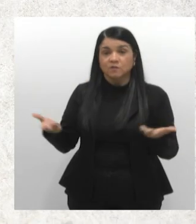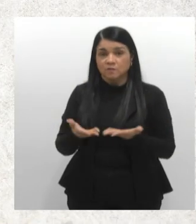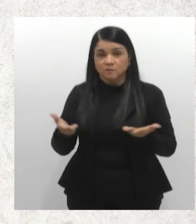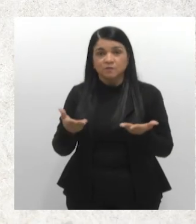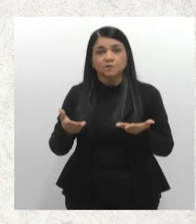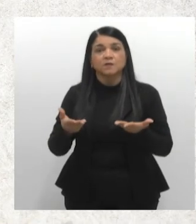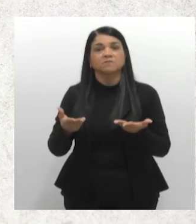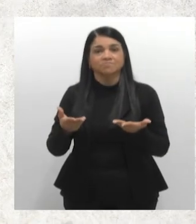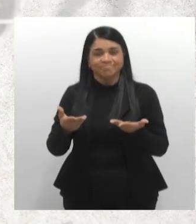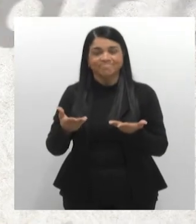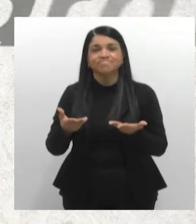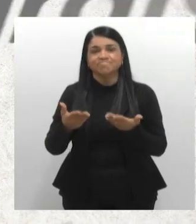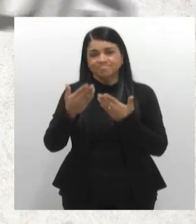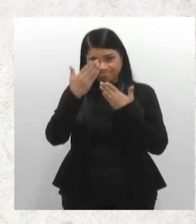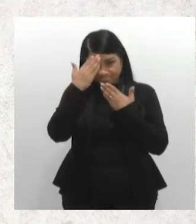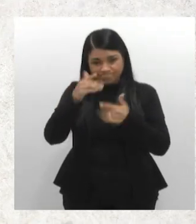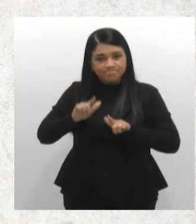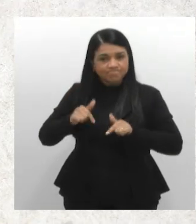nossa parte.